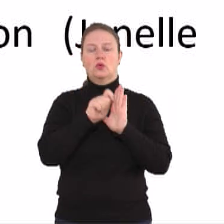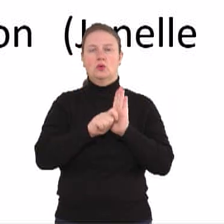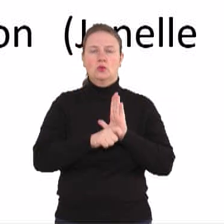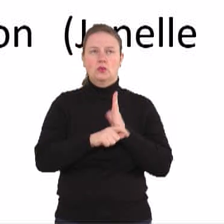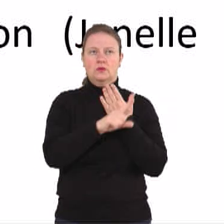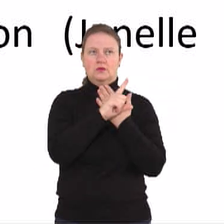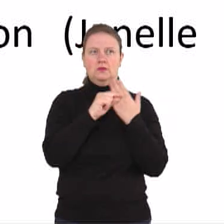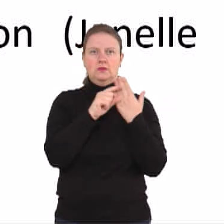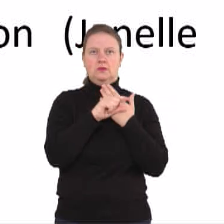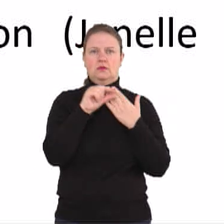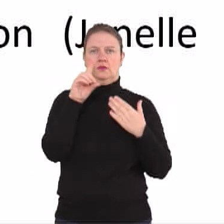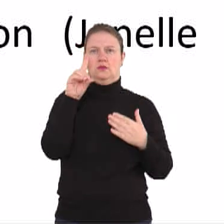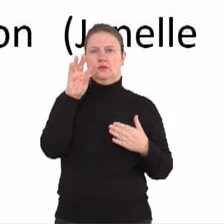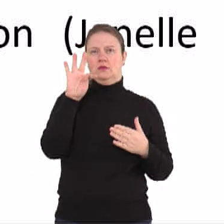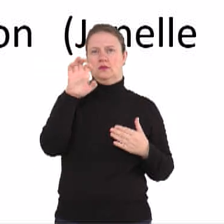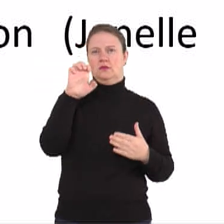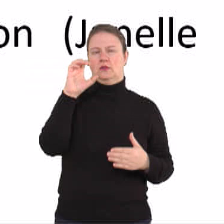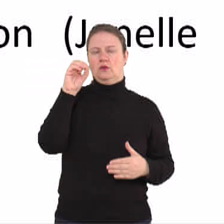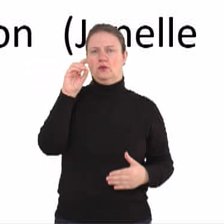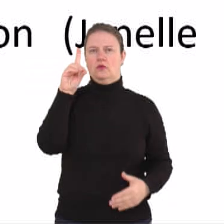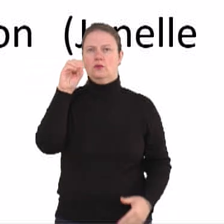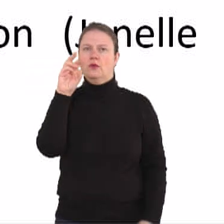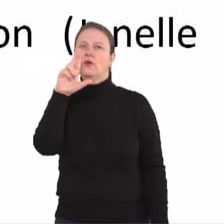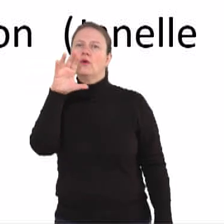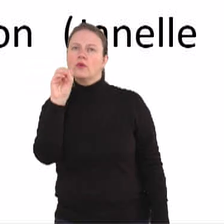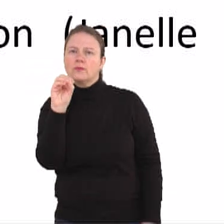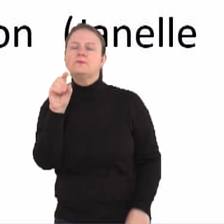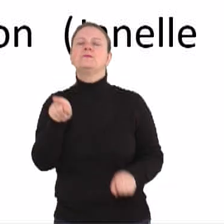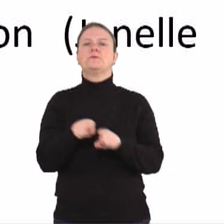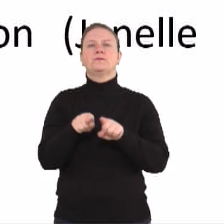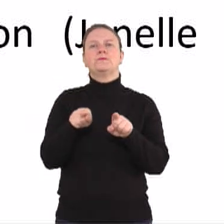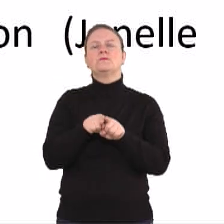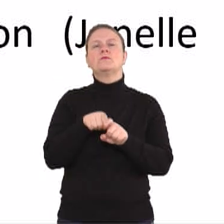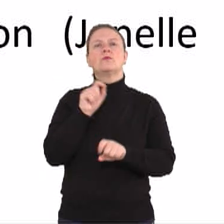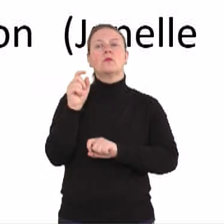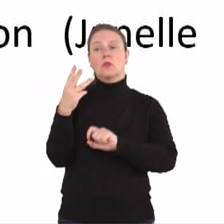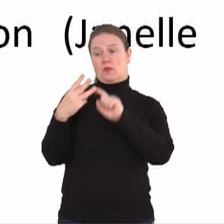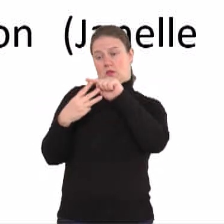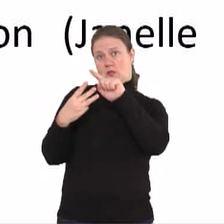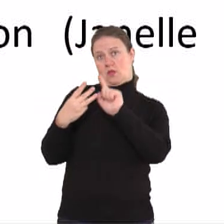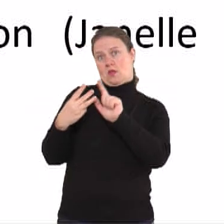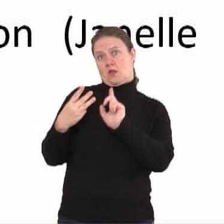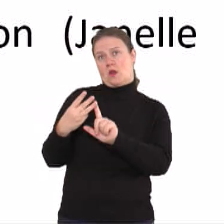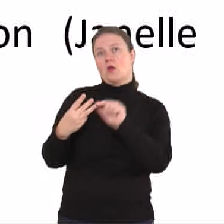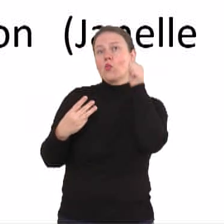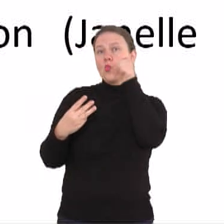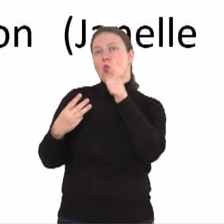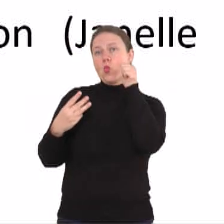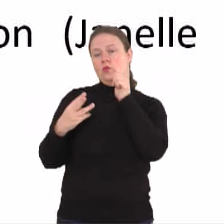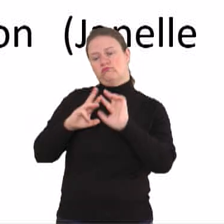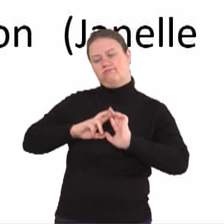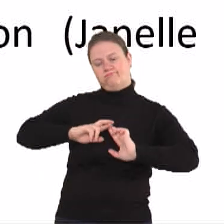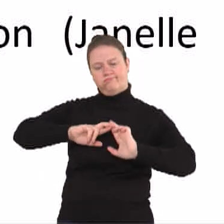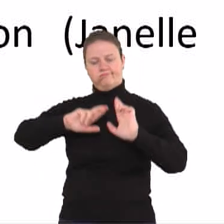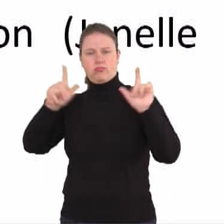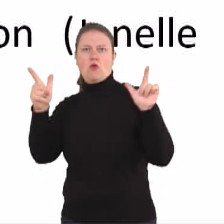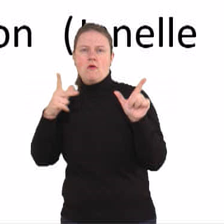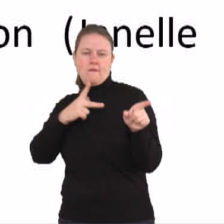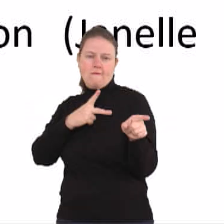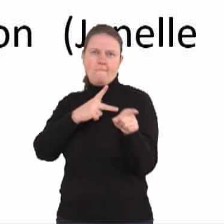Melfi, conta a história de três dessas mulheres que fizeram a diferença,